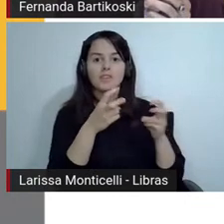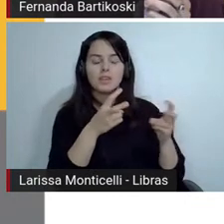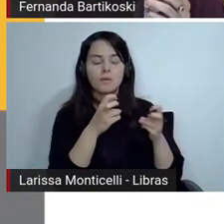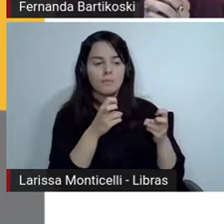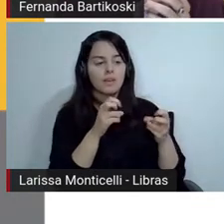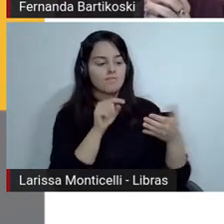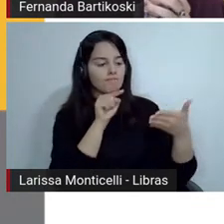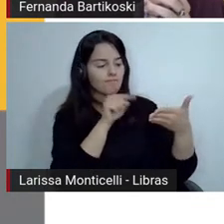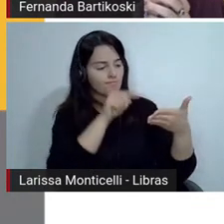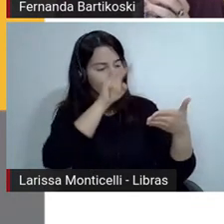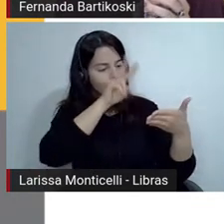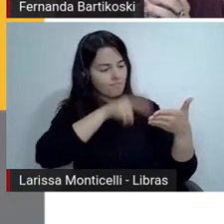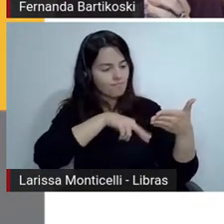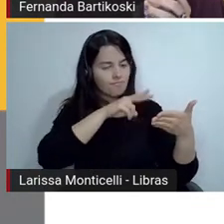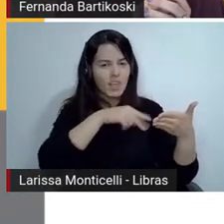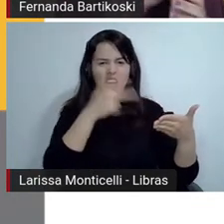na